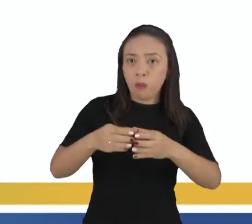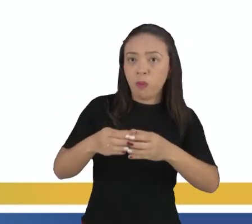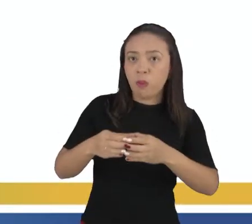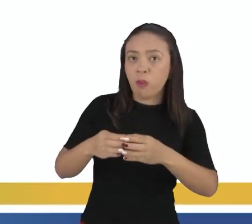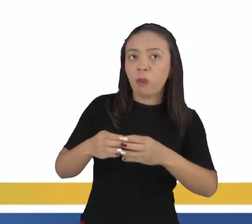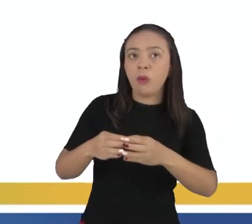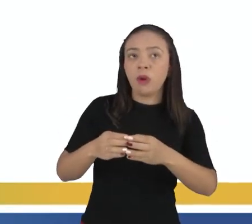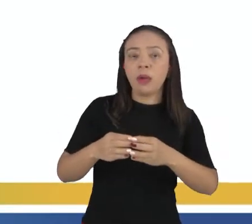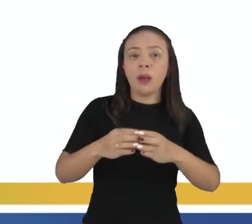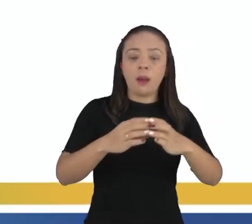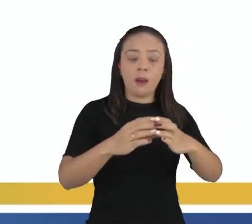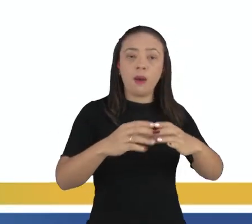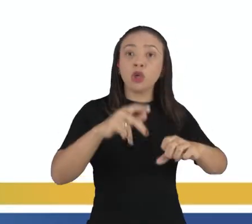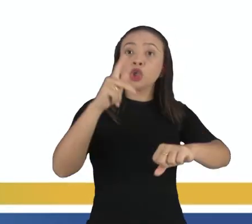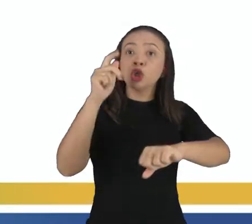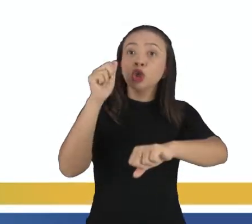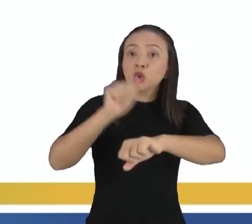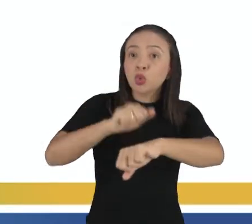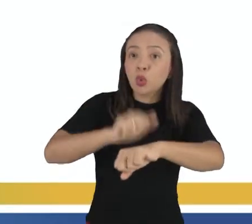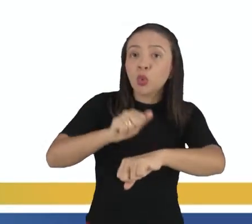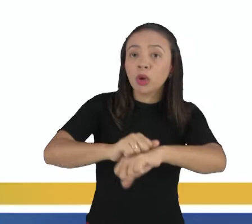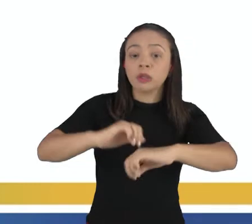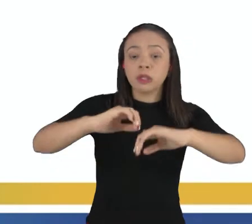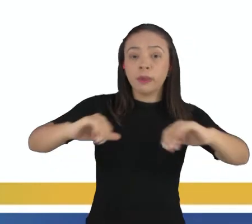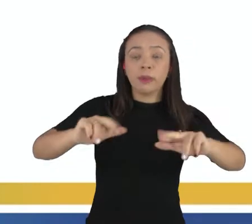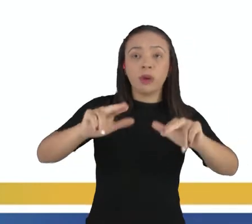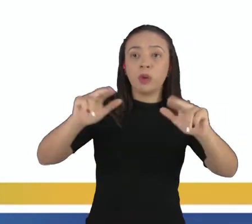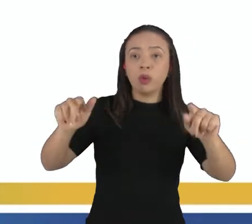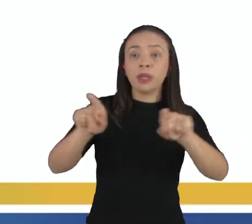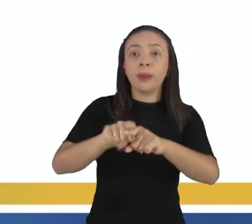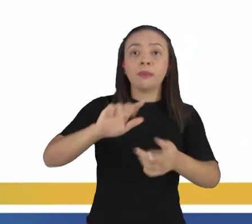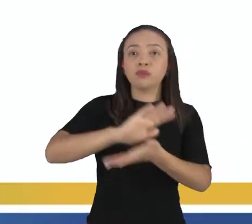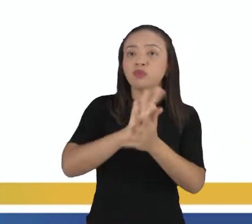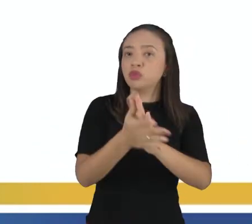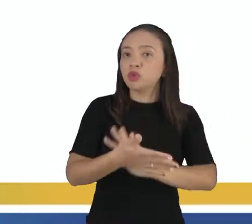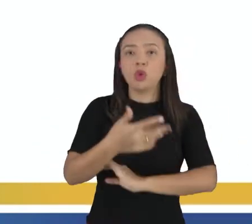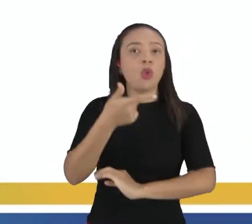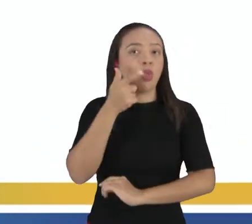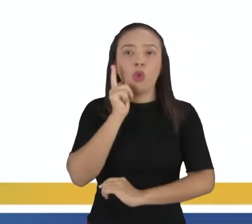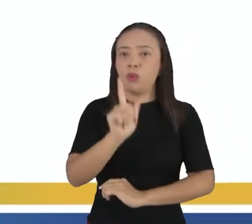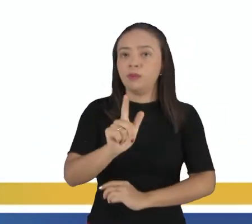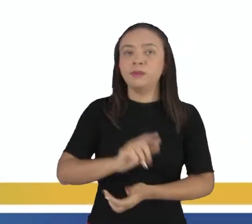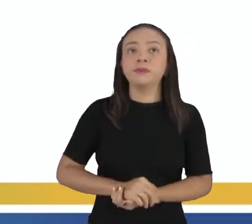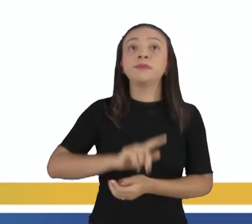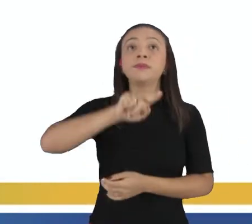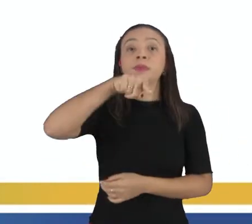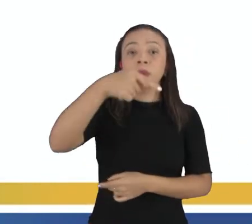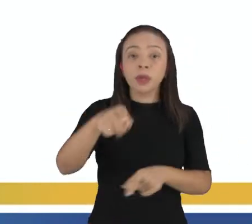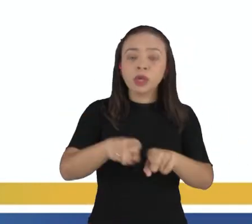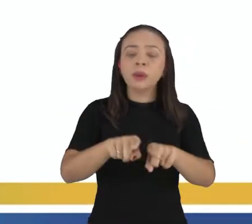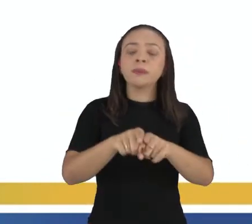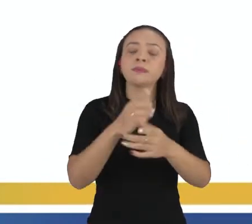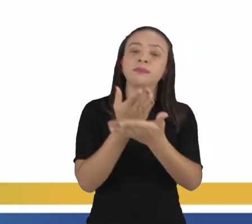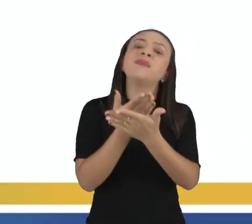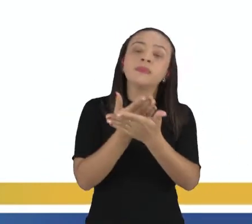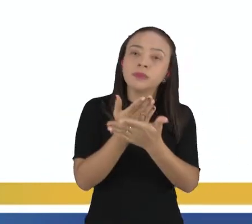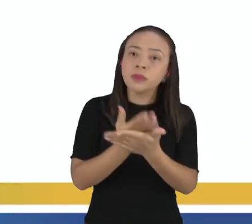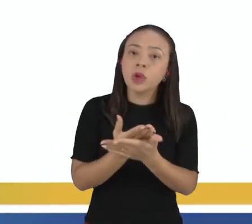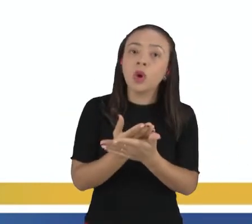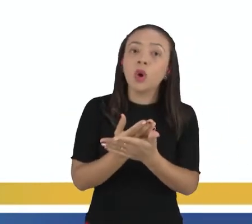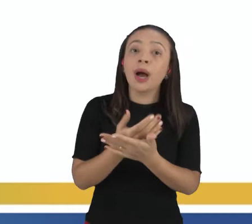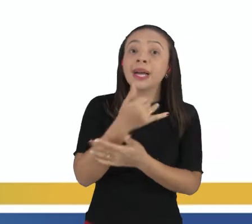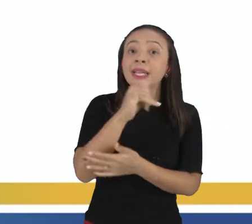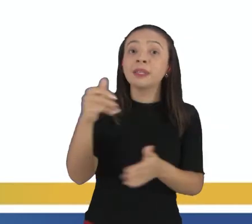características, é uma esfera maciça, indivisível e indestrutível. Em seguida, com o estudo da natureza elétrica